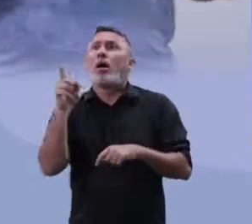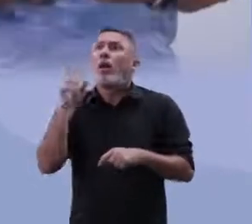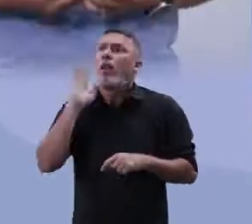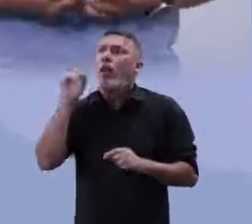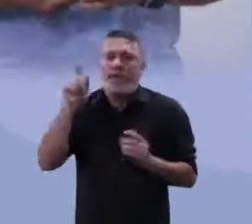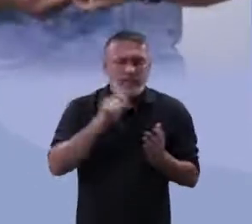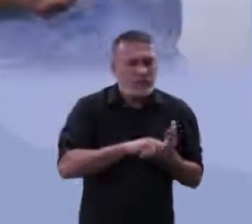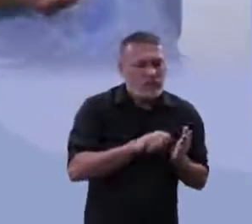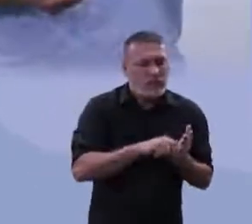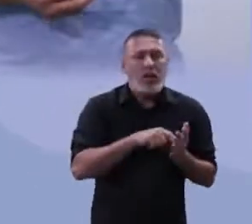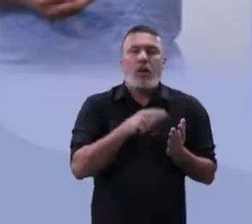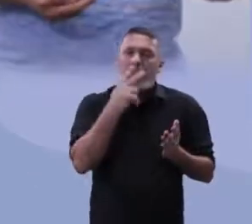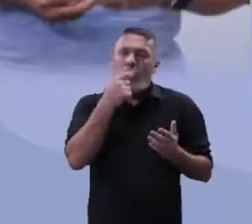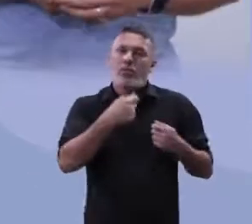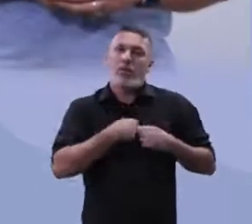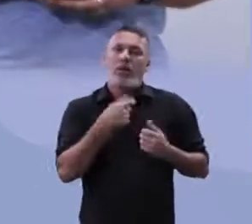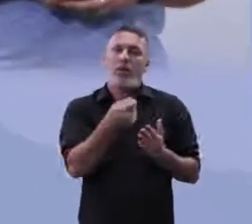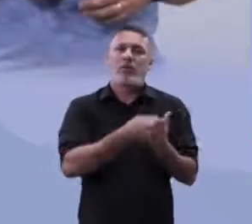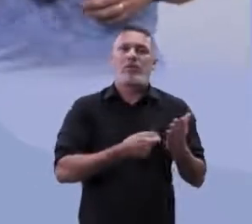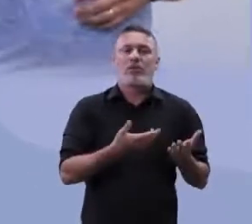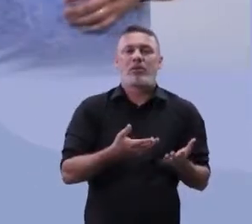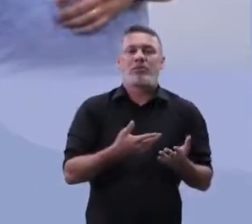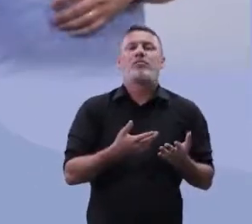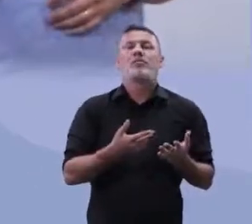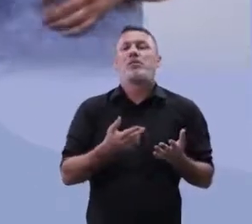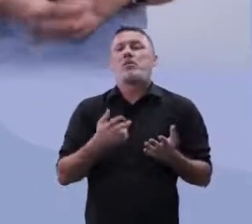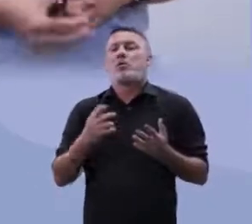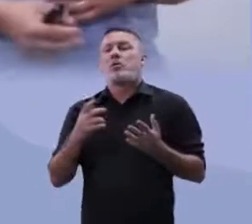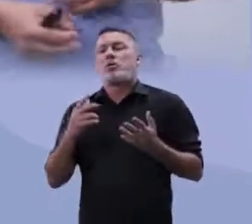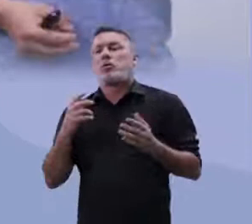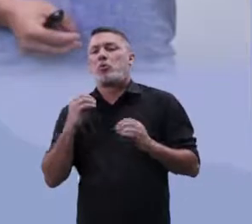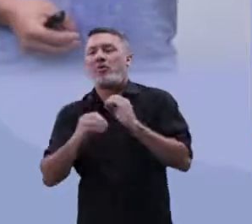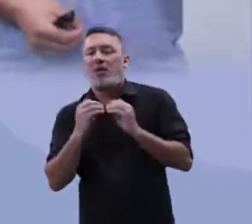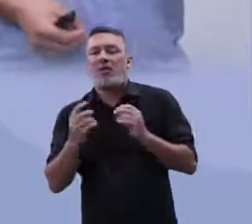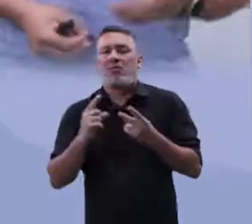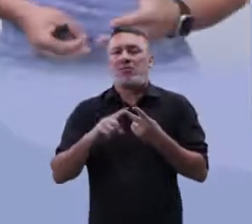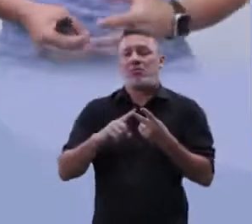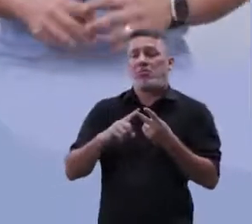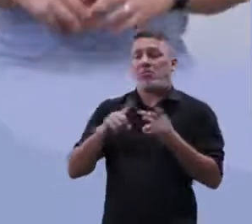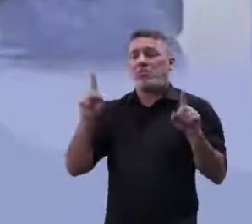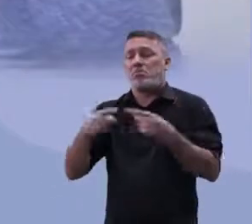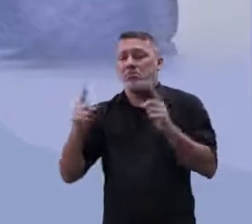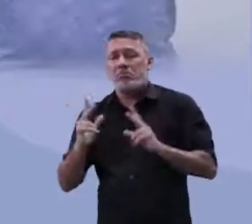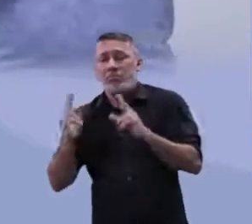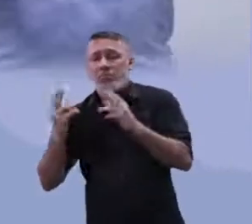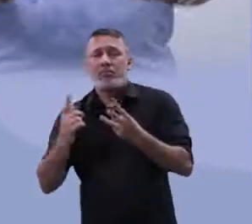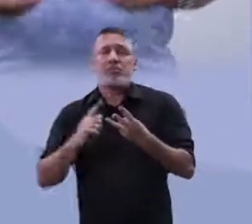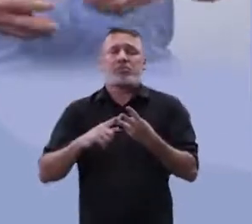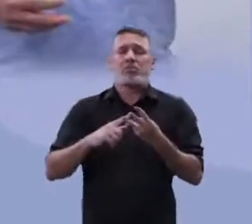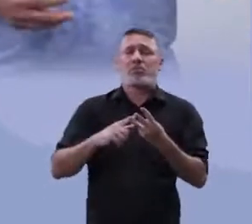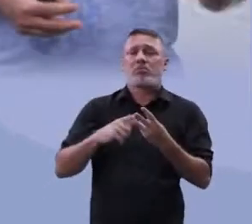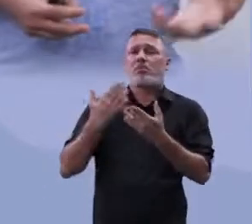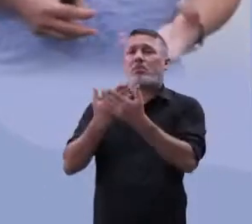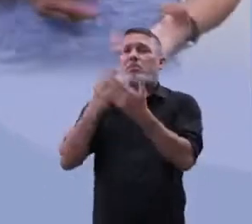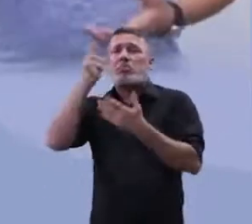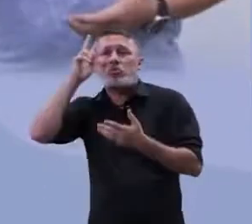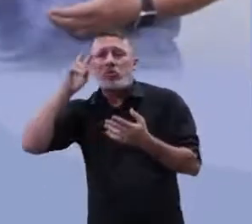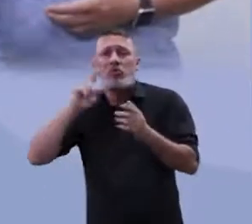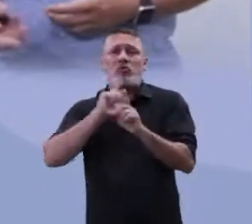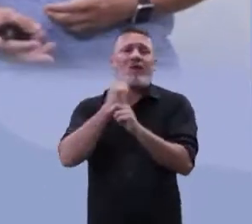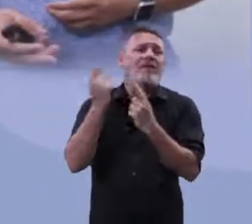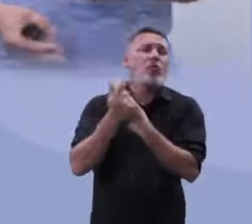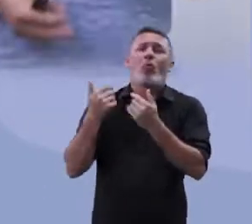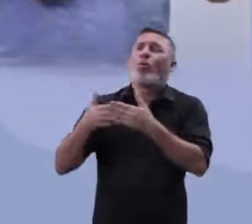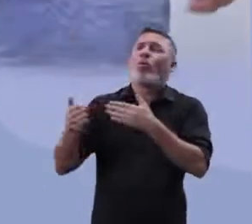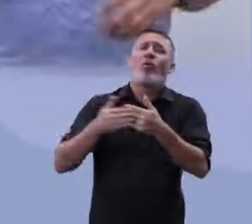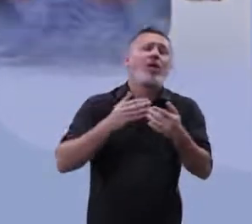respirar a redação. Né? Alguma situação de uma novela, um trecho de uma música, uma citação, um trecho da aula de história, da